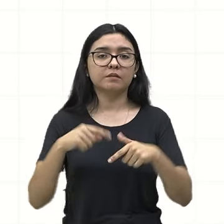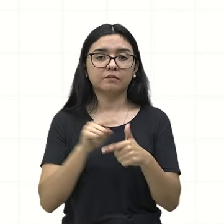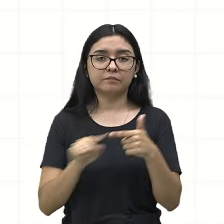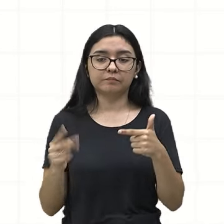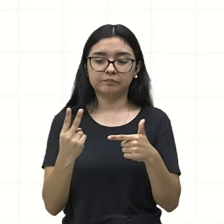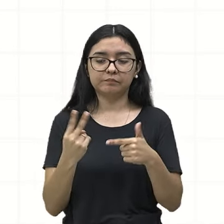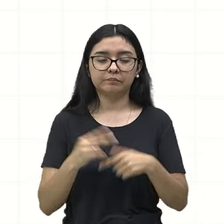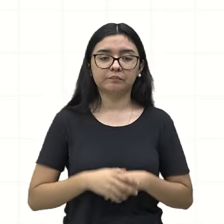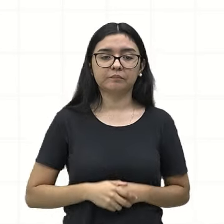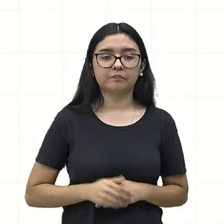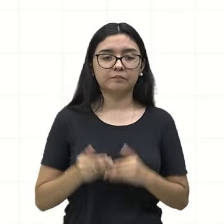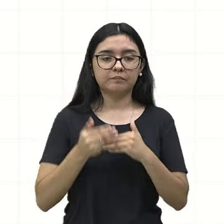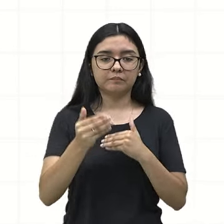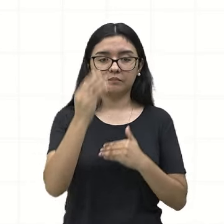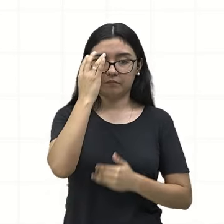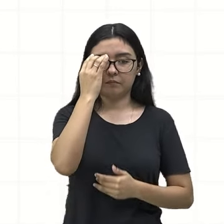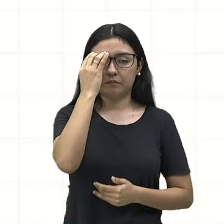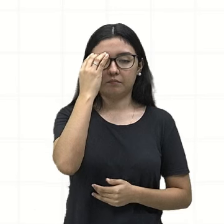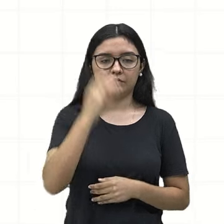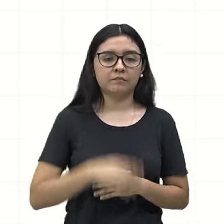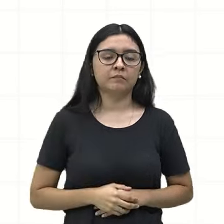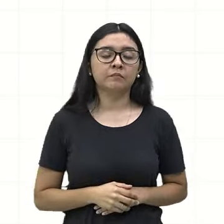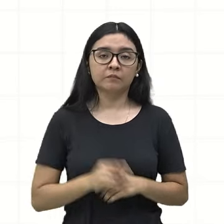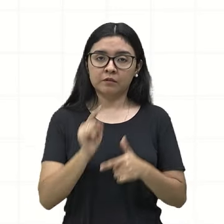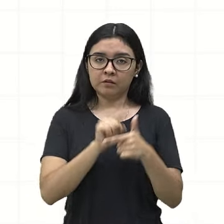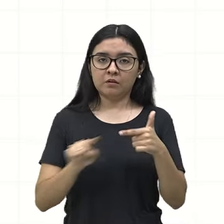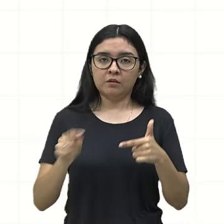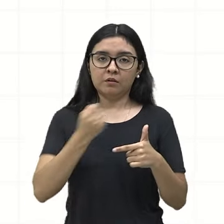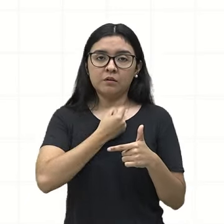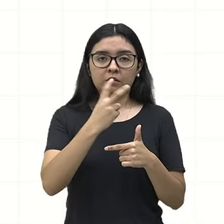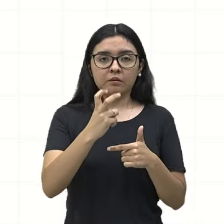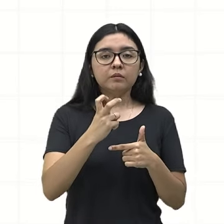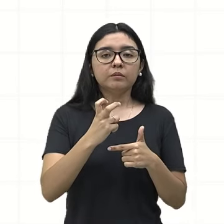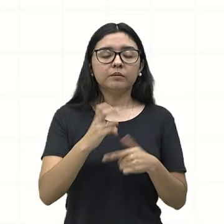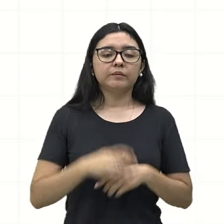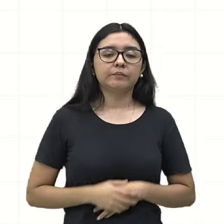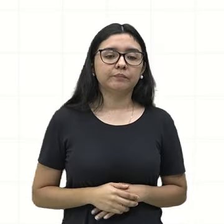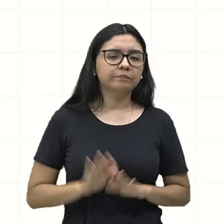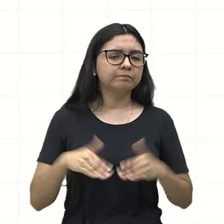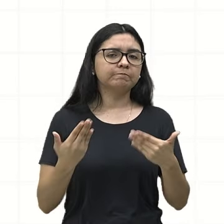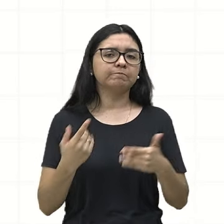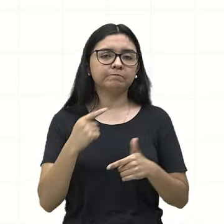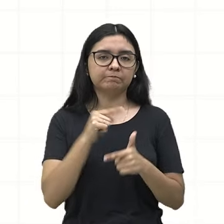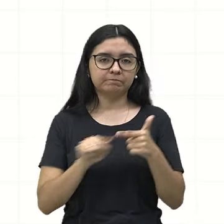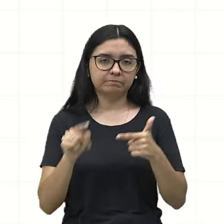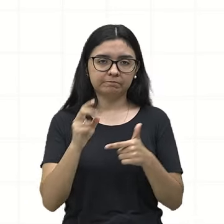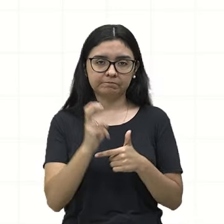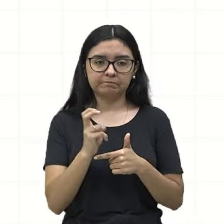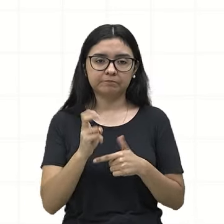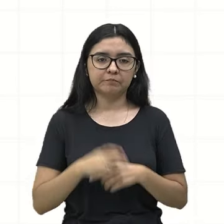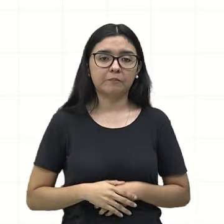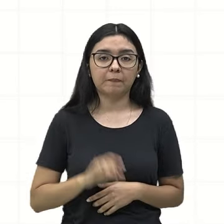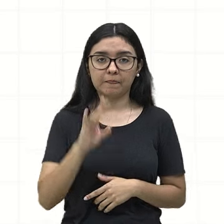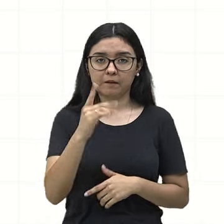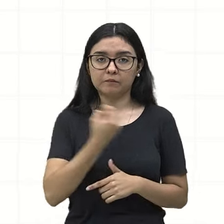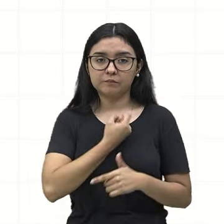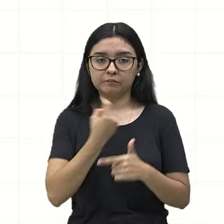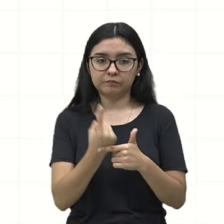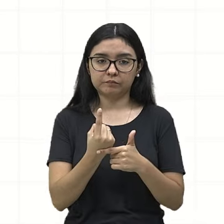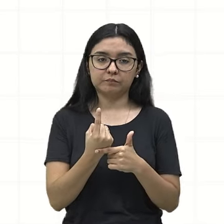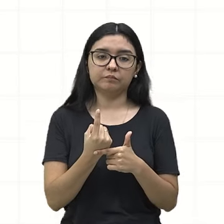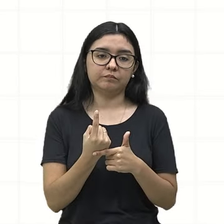Beleza? Continuando. Divisores de 5. Olha só. Quais são os divisores de 5? Apenas o número 1 e o